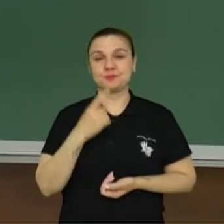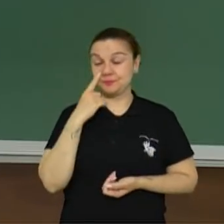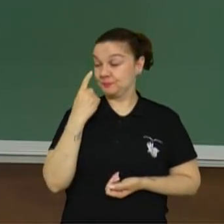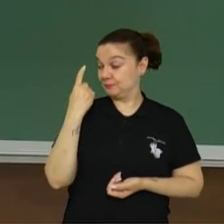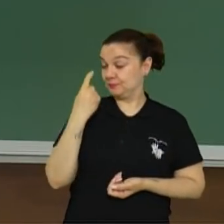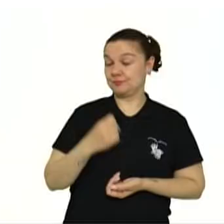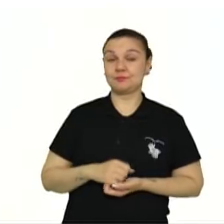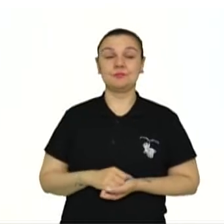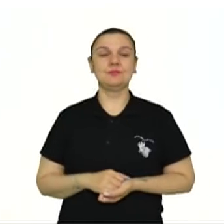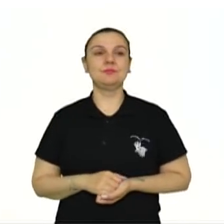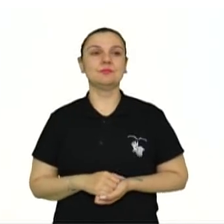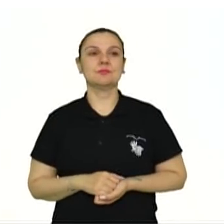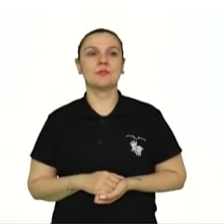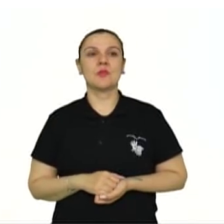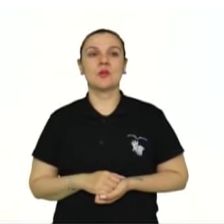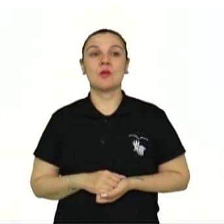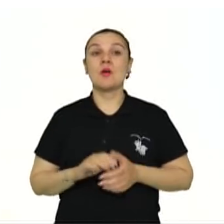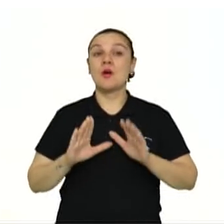Vejamos aqui.